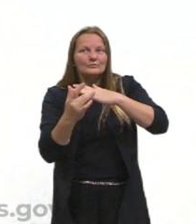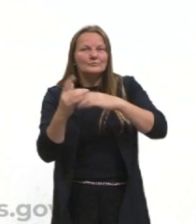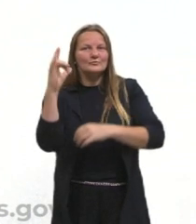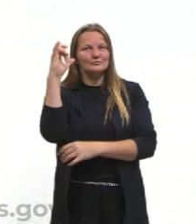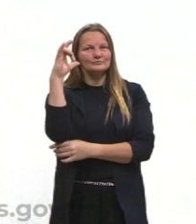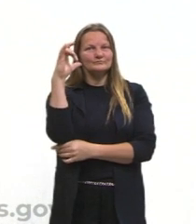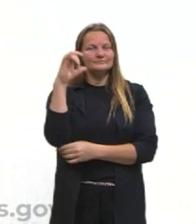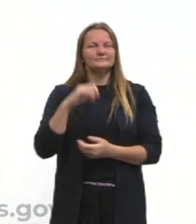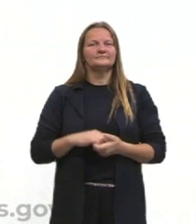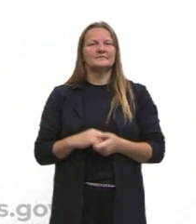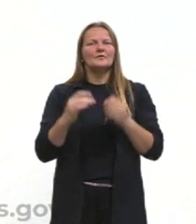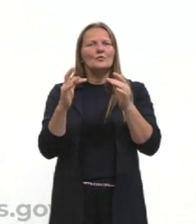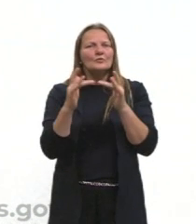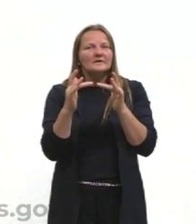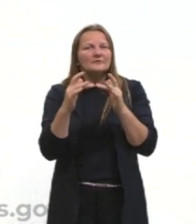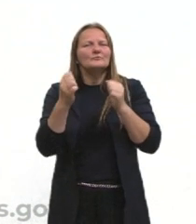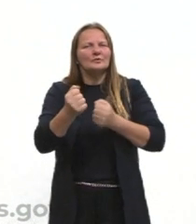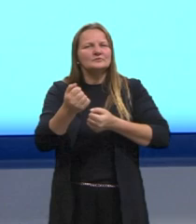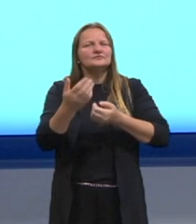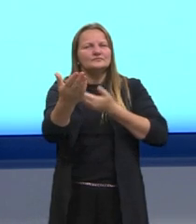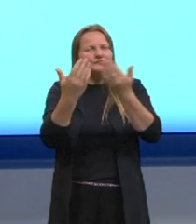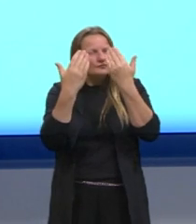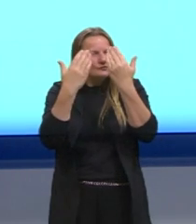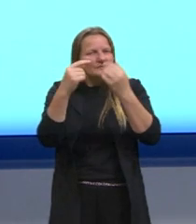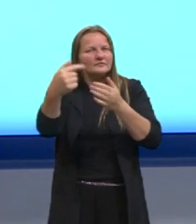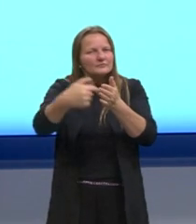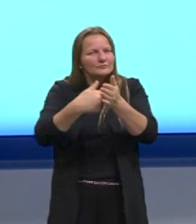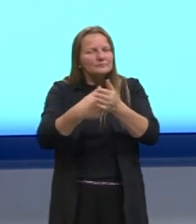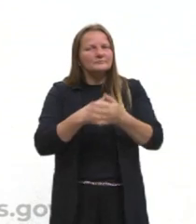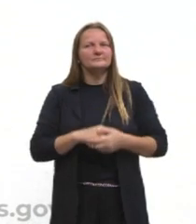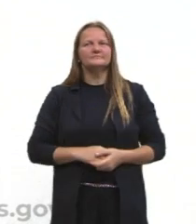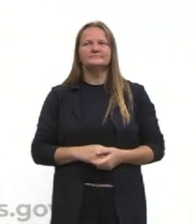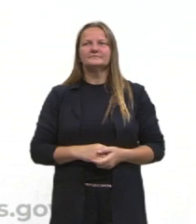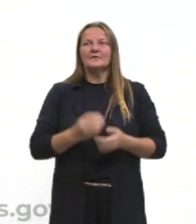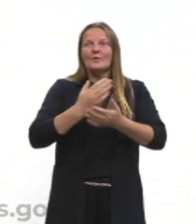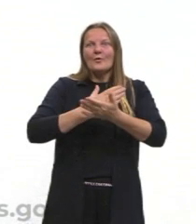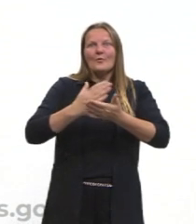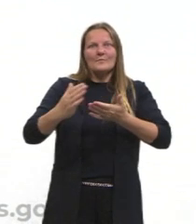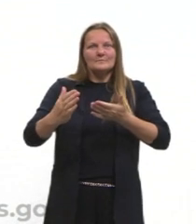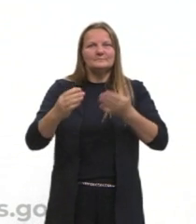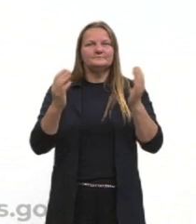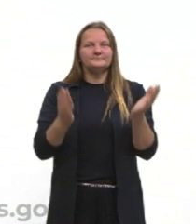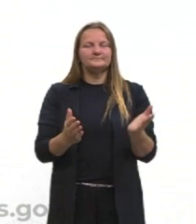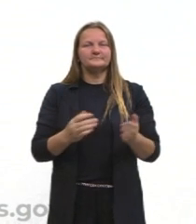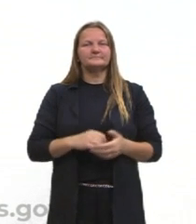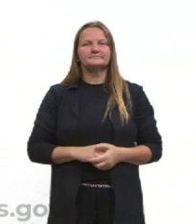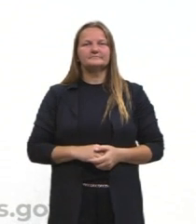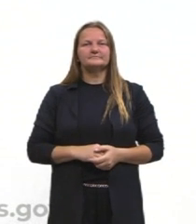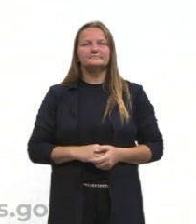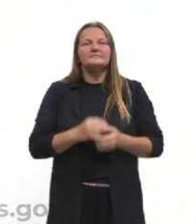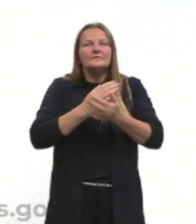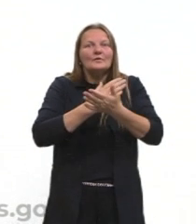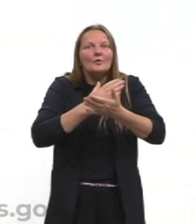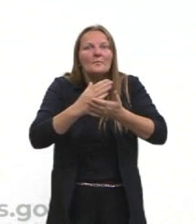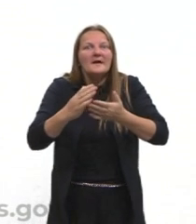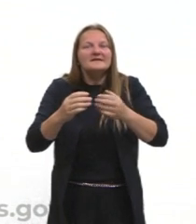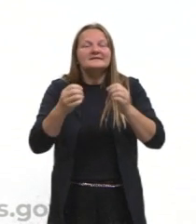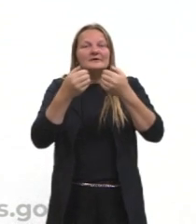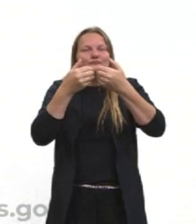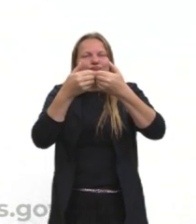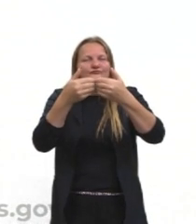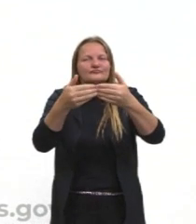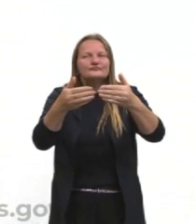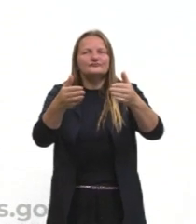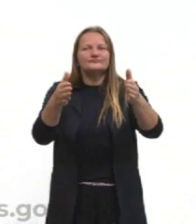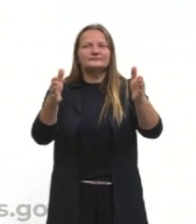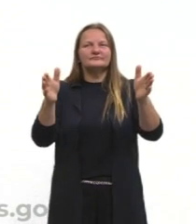qualquer dúvida estou à disposição e para começar então a gente inicia numa introdução